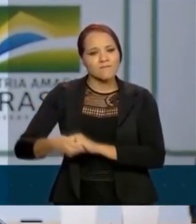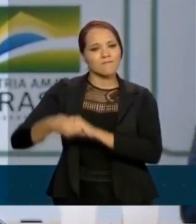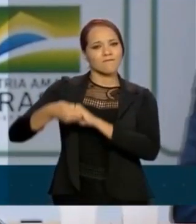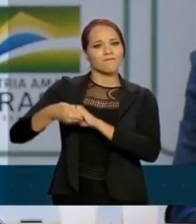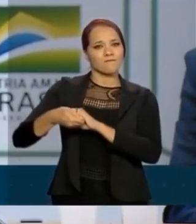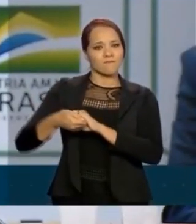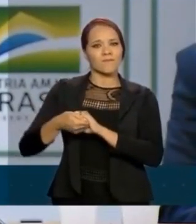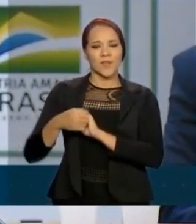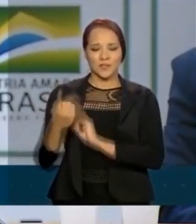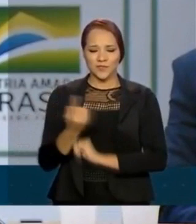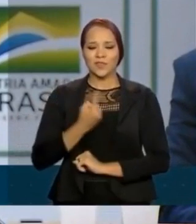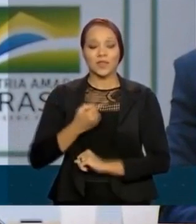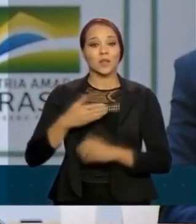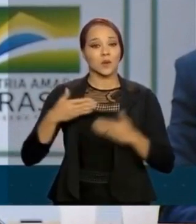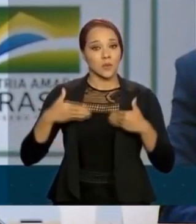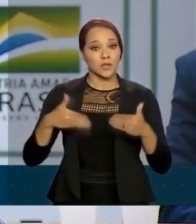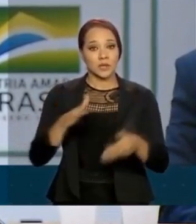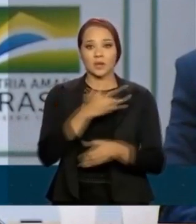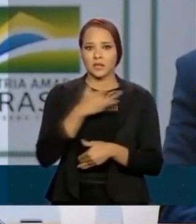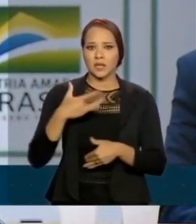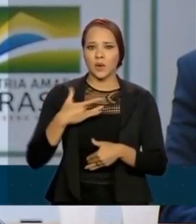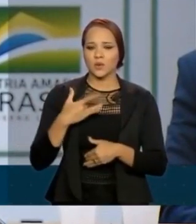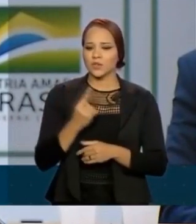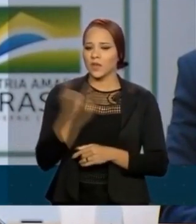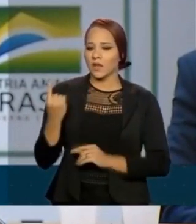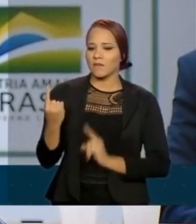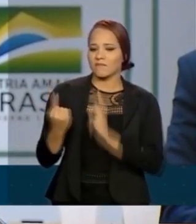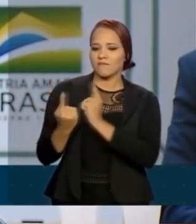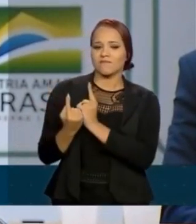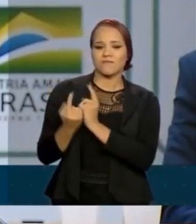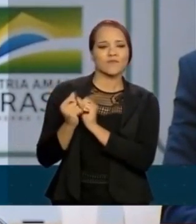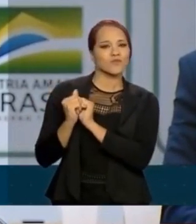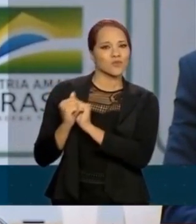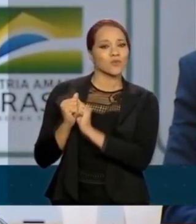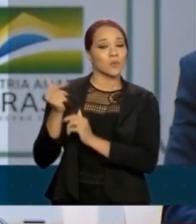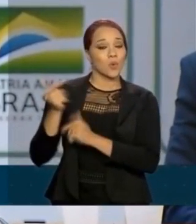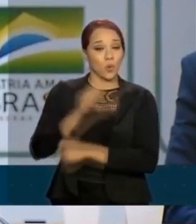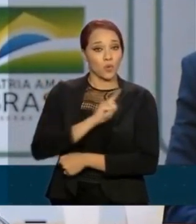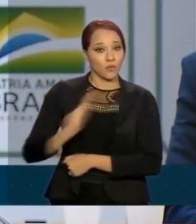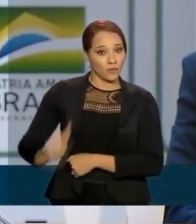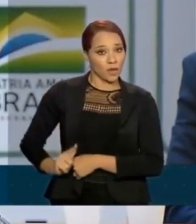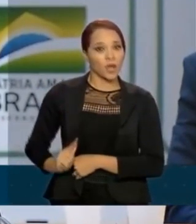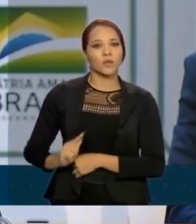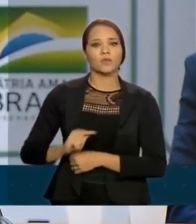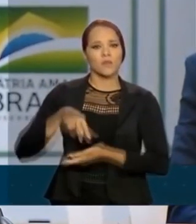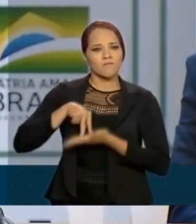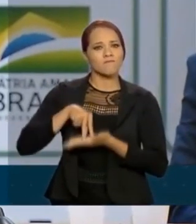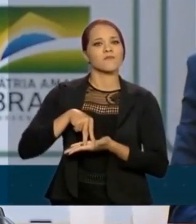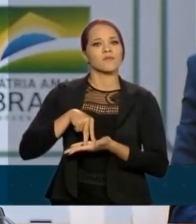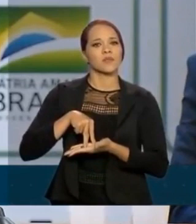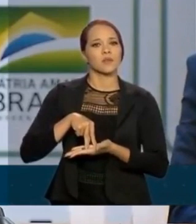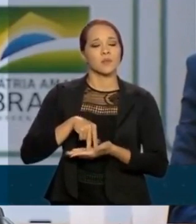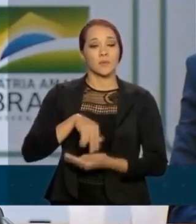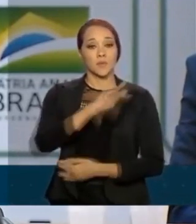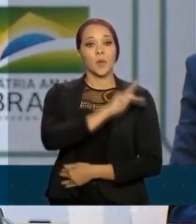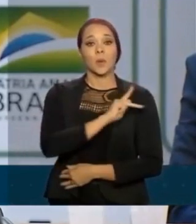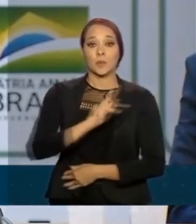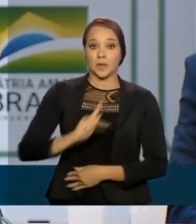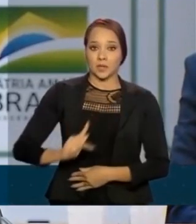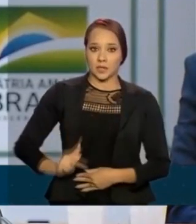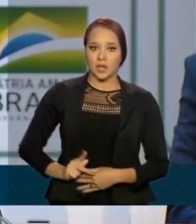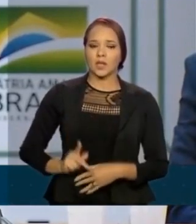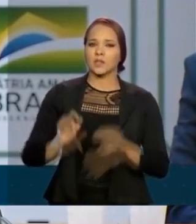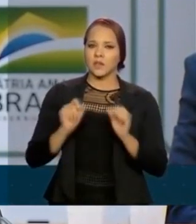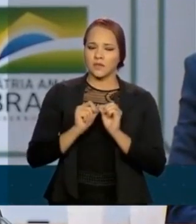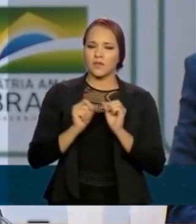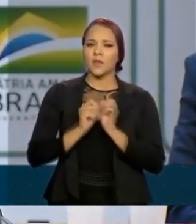vamos estar aqui. O Ministério da Saúde está ao seu lado, nós vamos trabalhar, o governo federal está firme, o nosso presidente